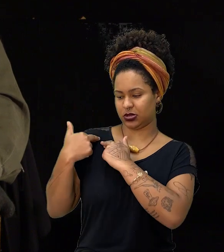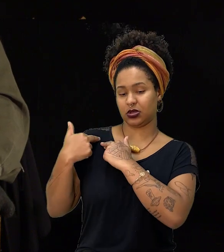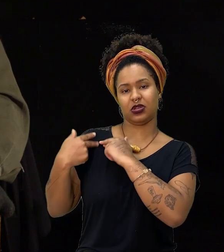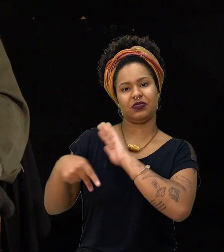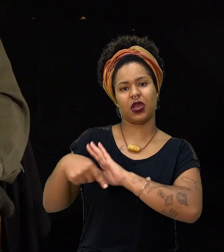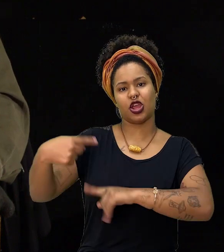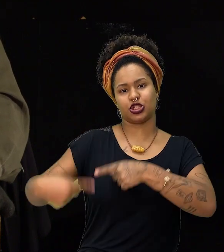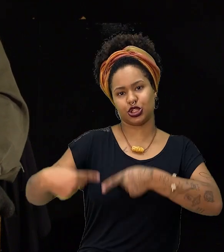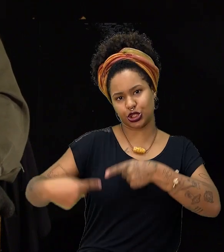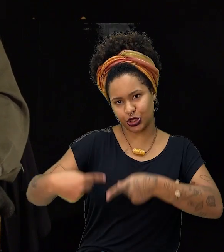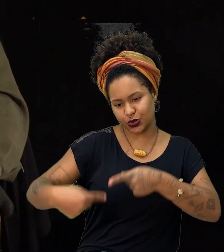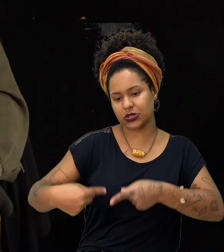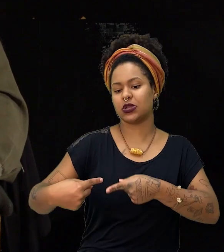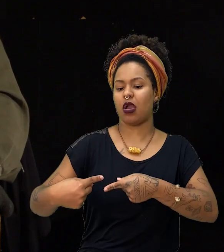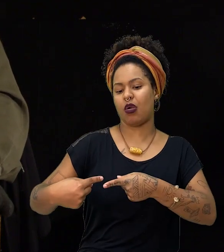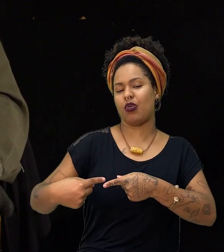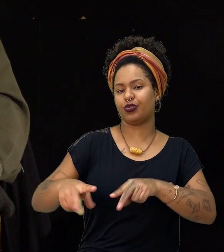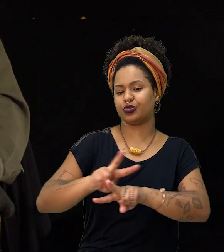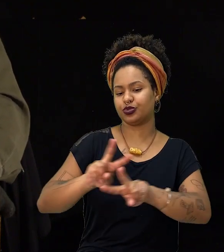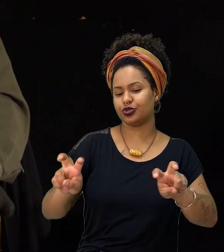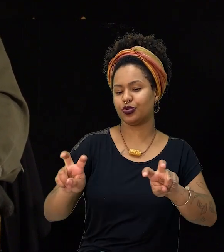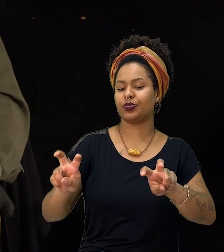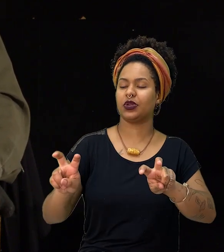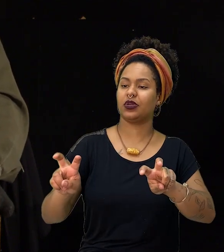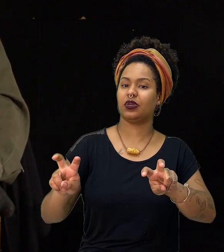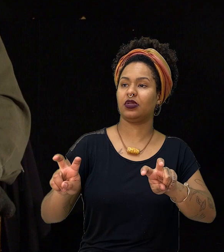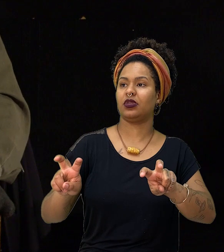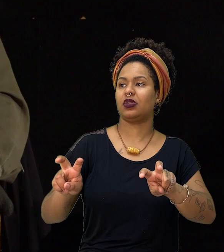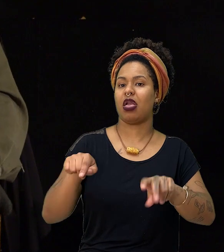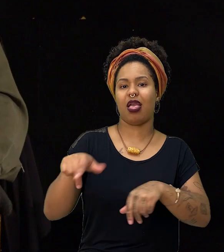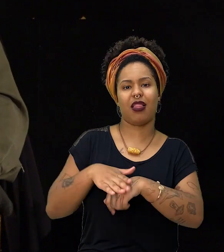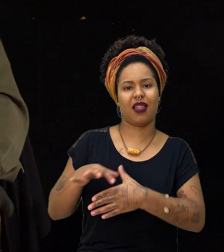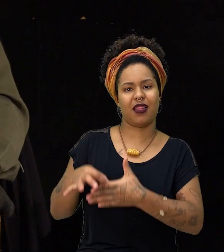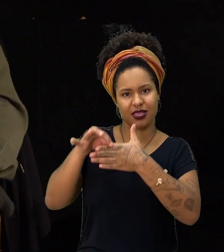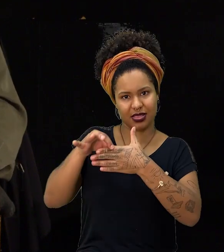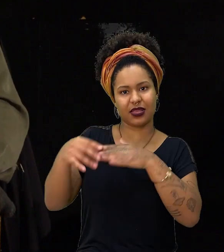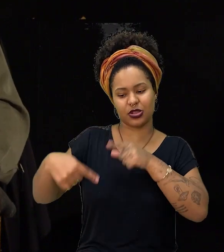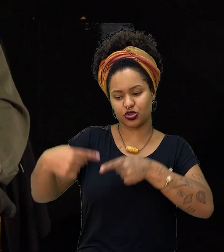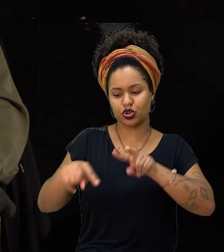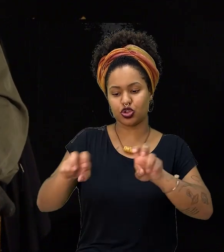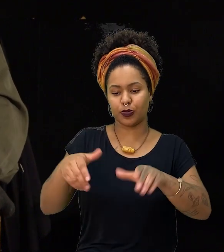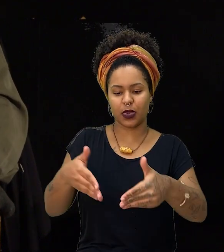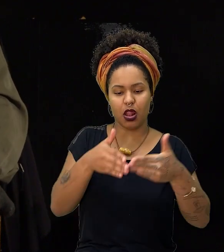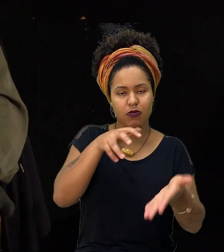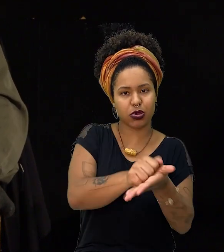discussão, né, em relação a licenciamento ambiental, em relação a